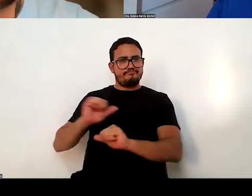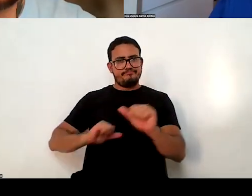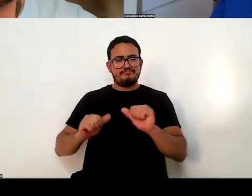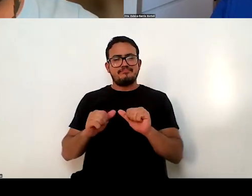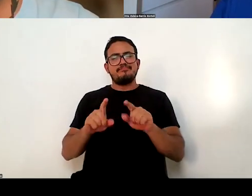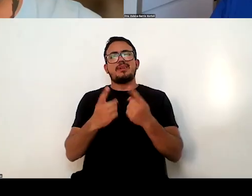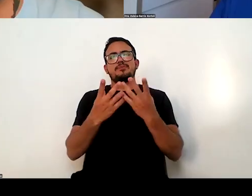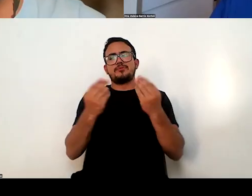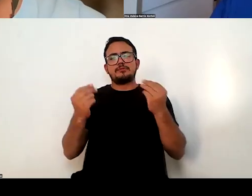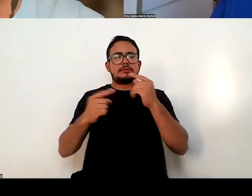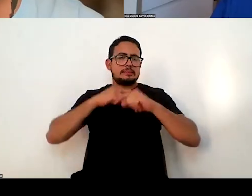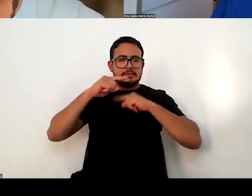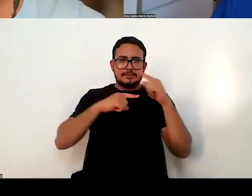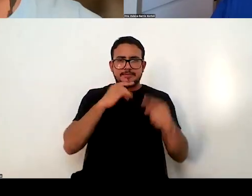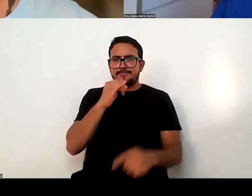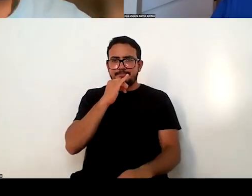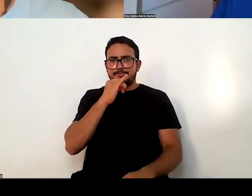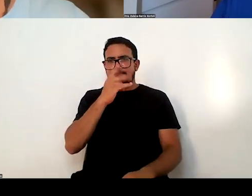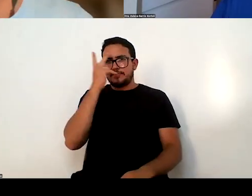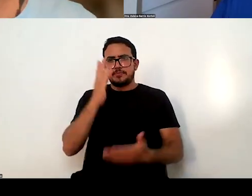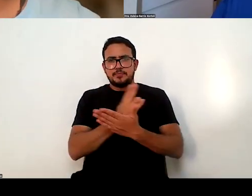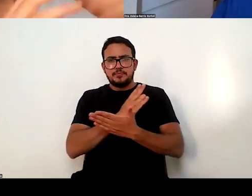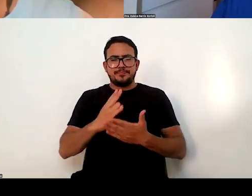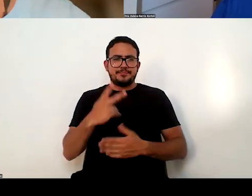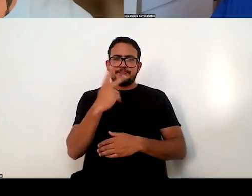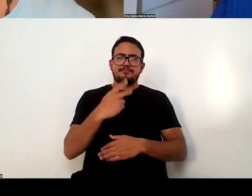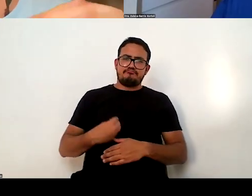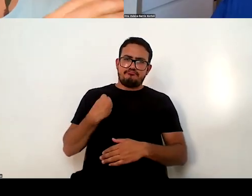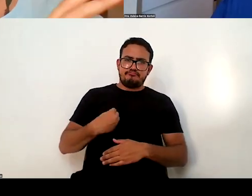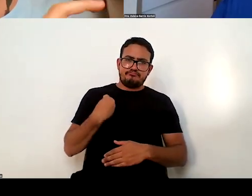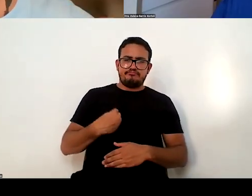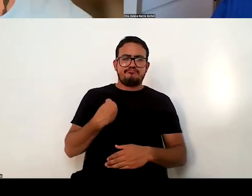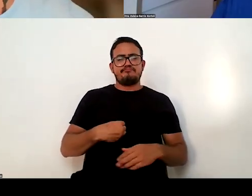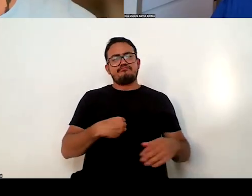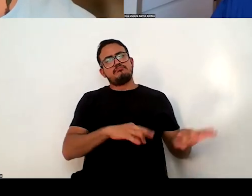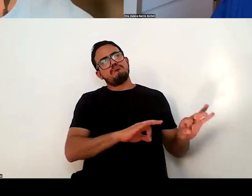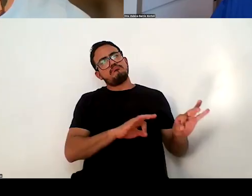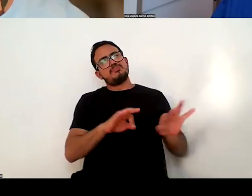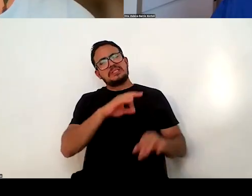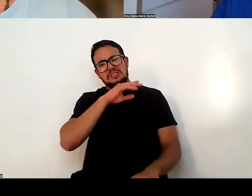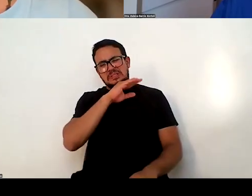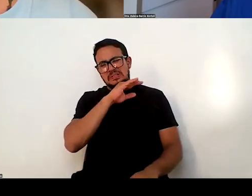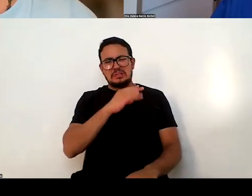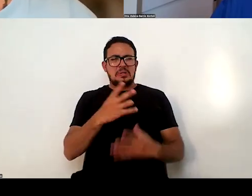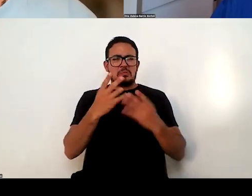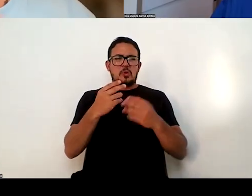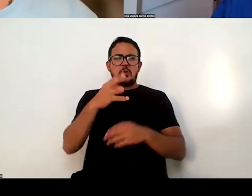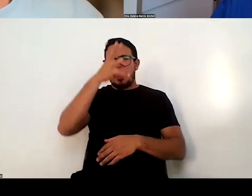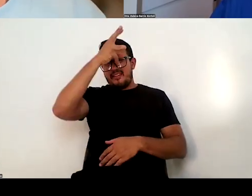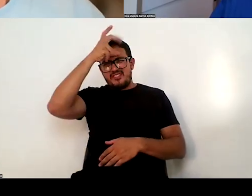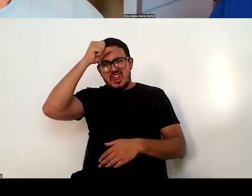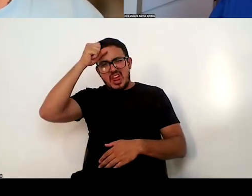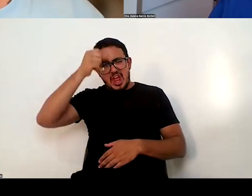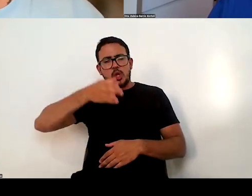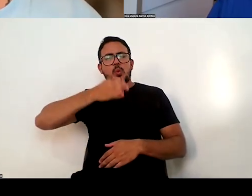tem uma rotina que seria muito ruim, digamos, né? Toma muito refrigerante, com muito ultraprocessado, e aí